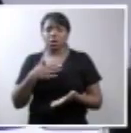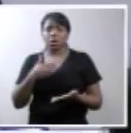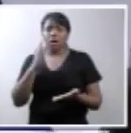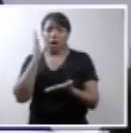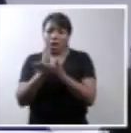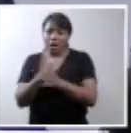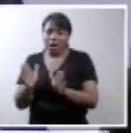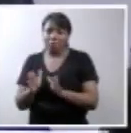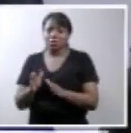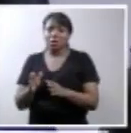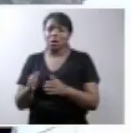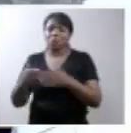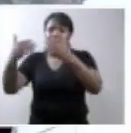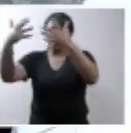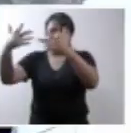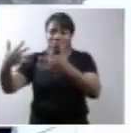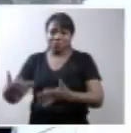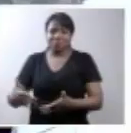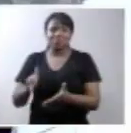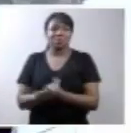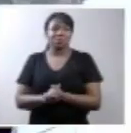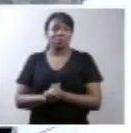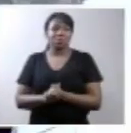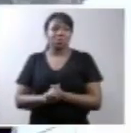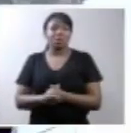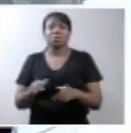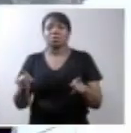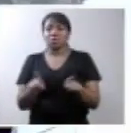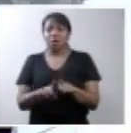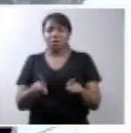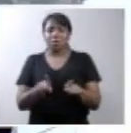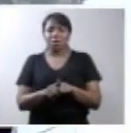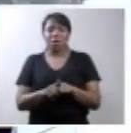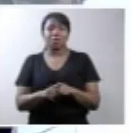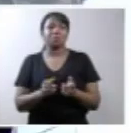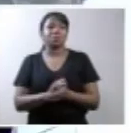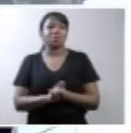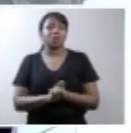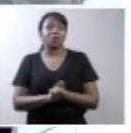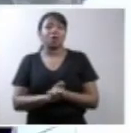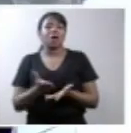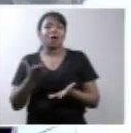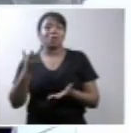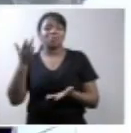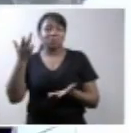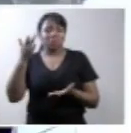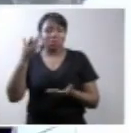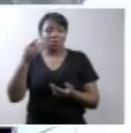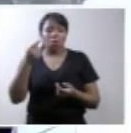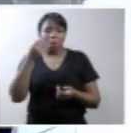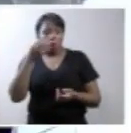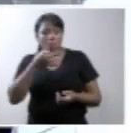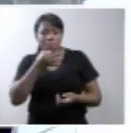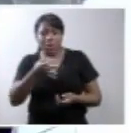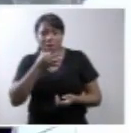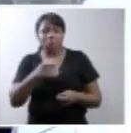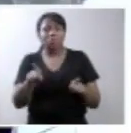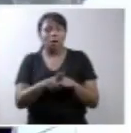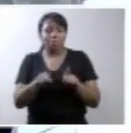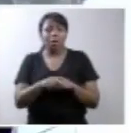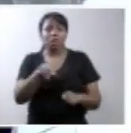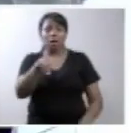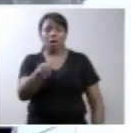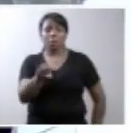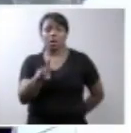vense que conclua por gentileza portanto pelo exposto chamado encéfalo possui sem sombra de dúvida do ponto de vista